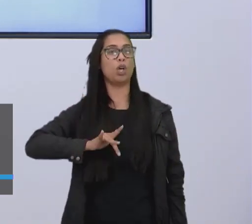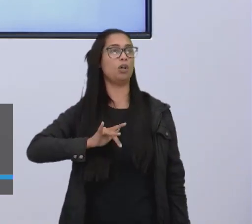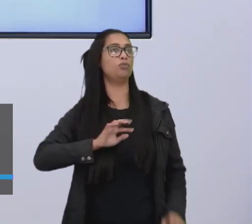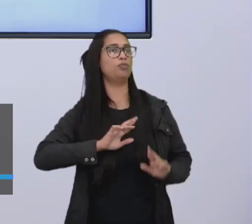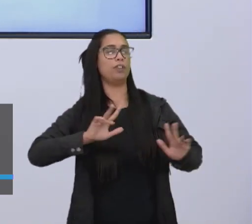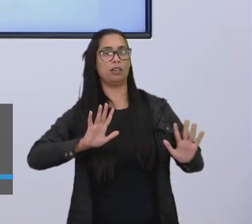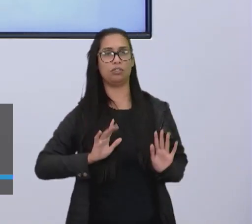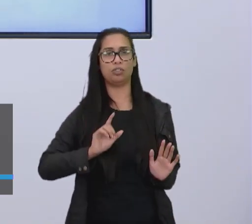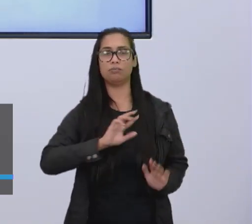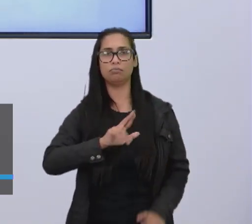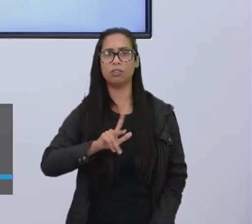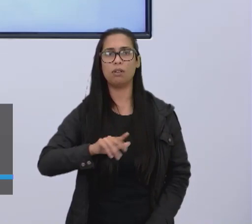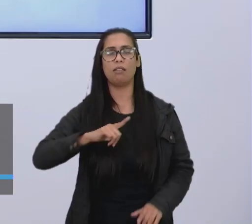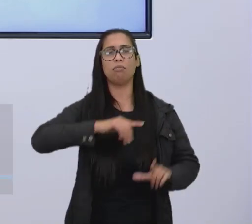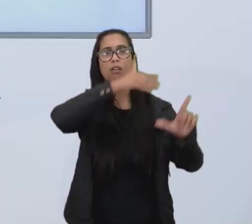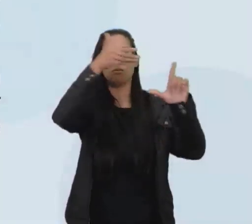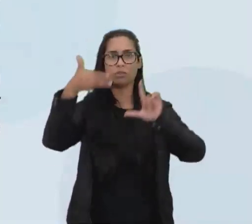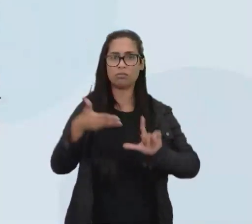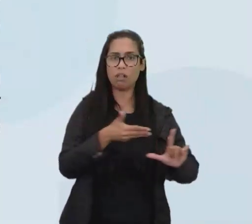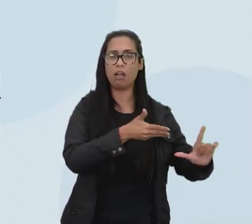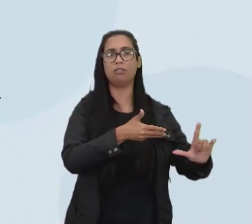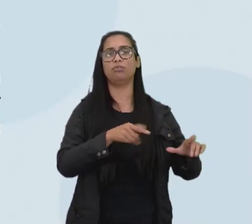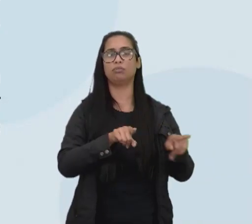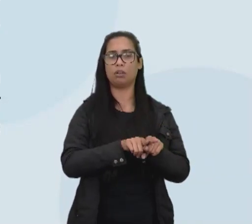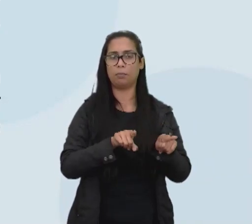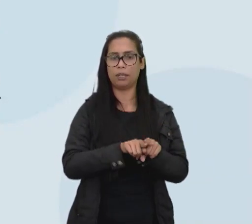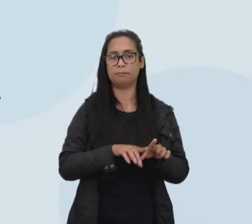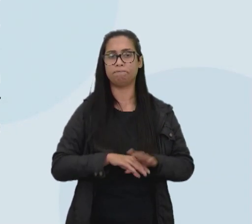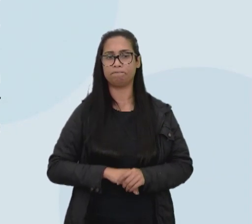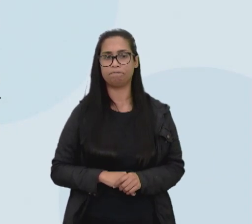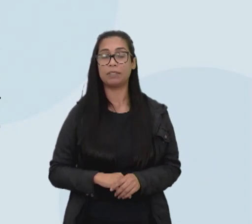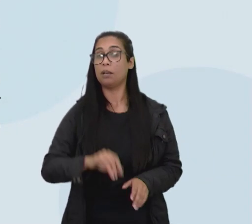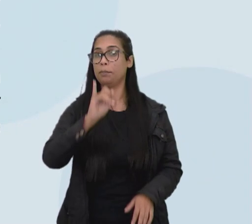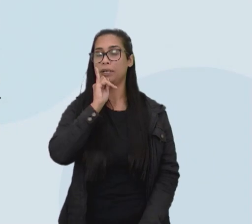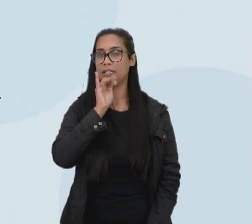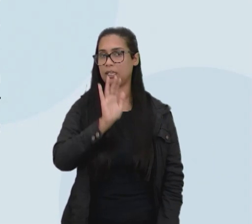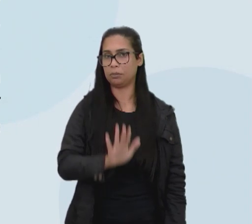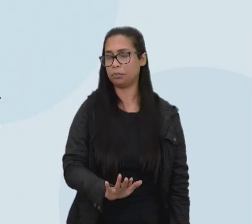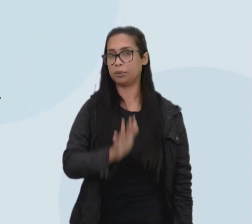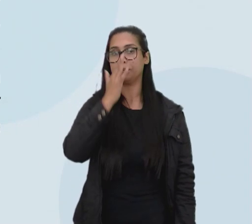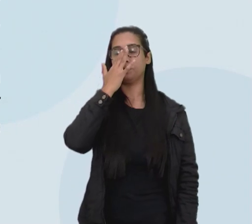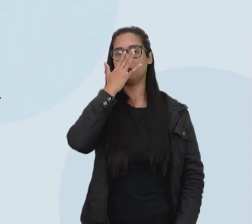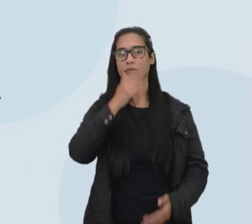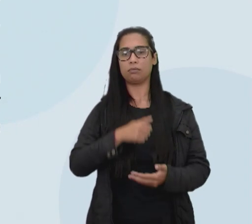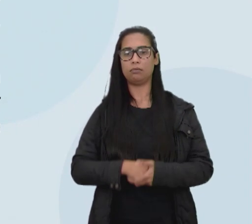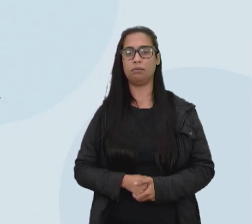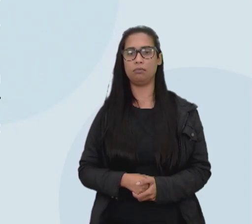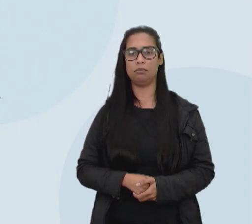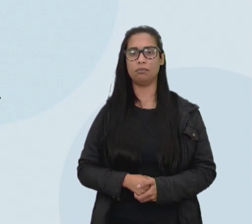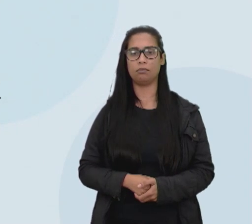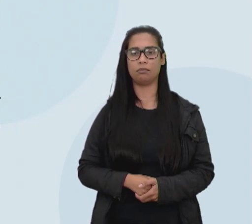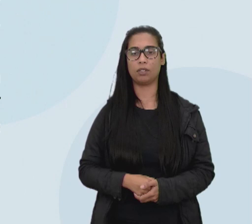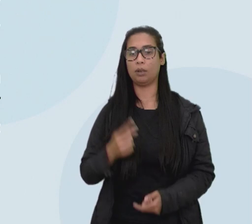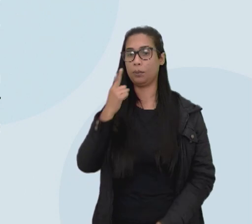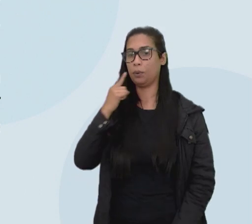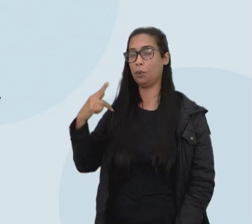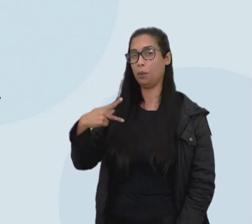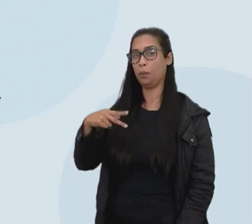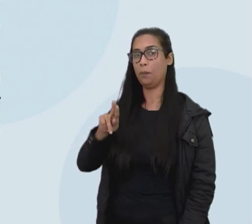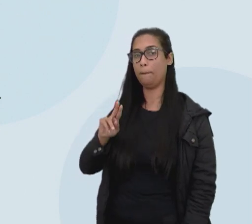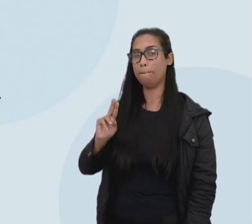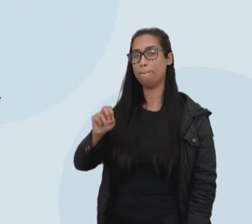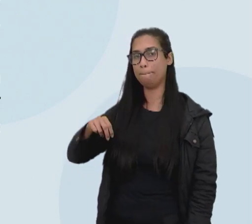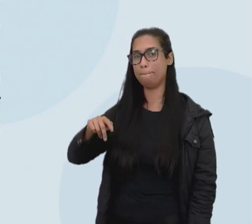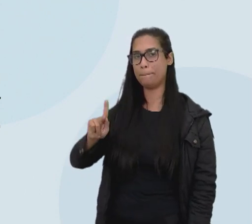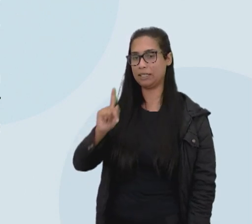coloquei no slide ali a imagem do punk, mas, por exemplo, o fato de eu não estar em um estilo, né, é um